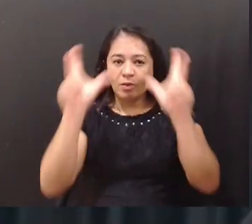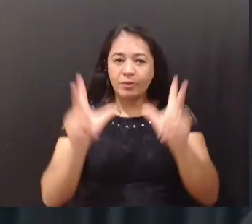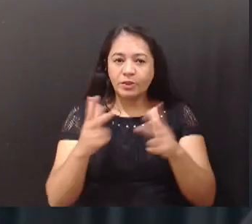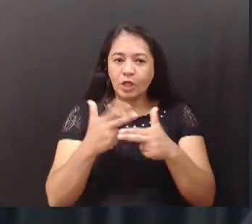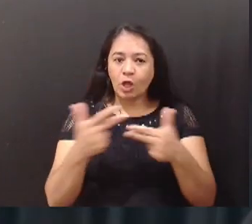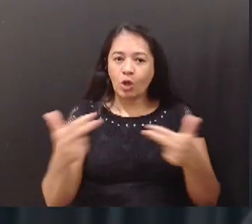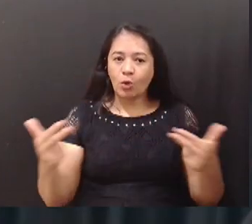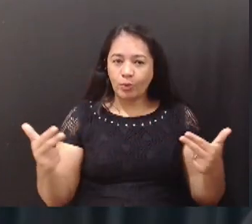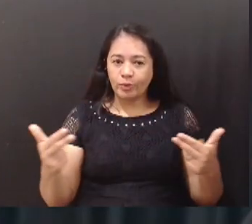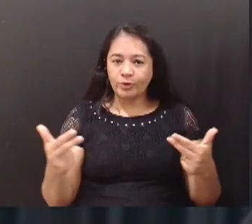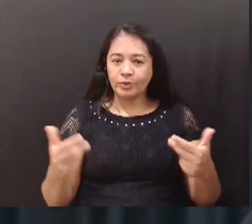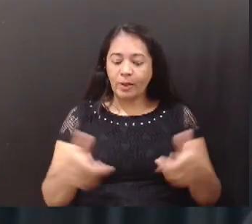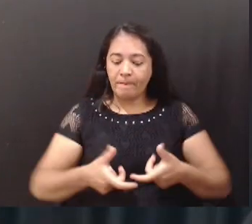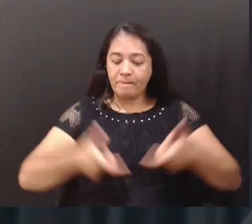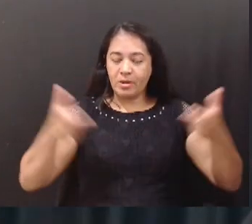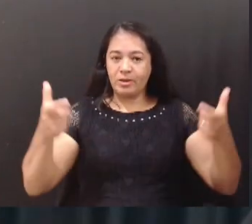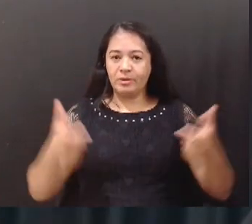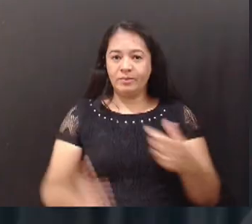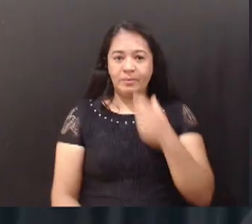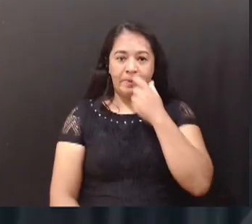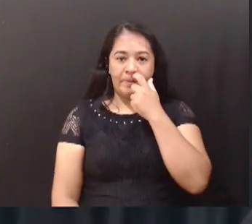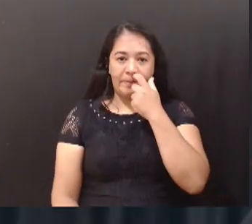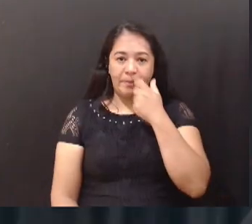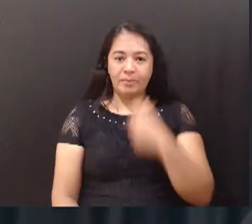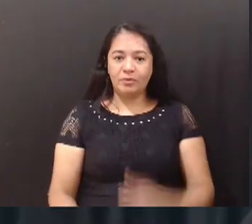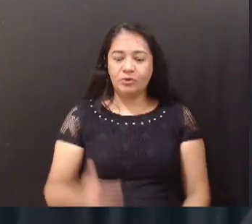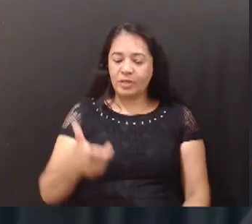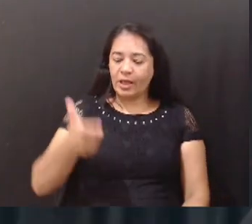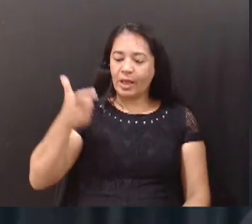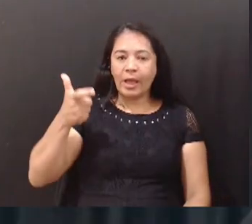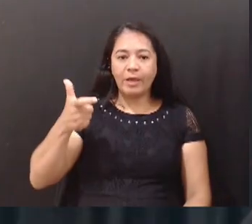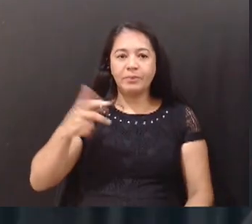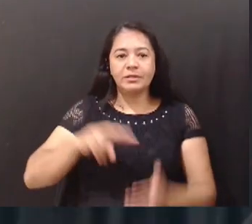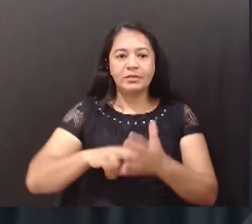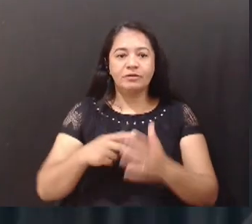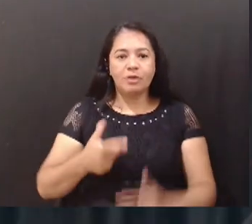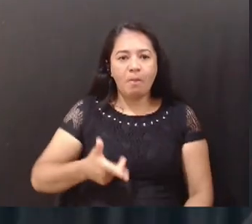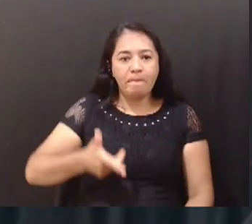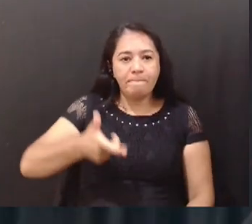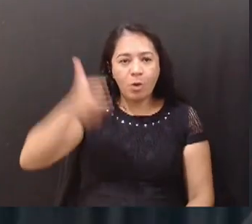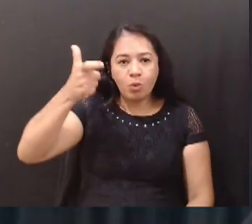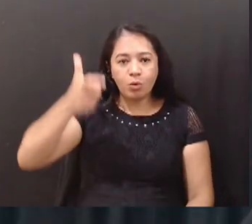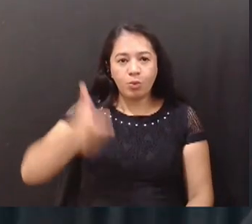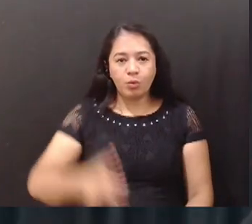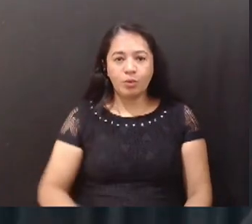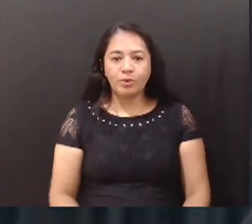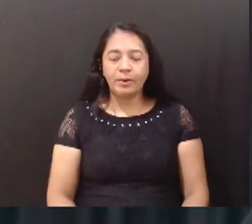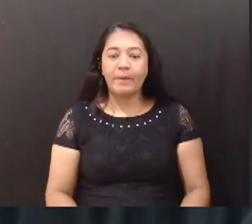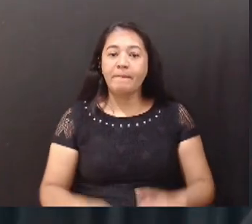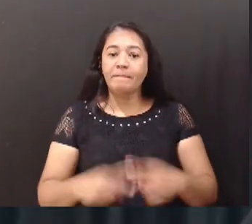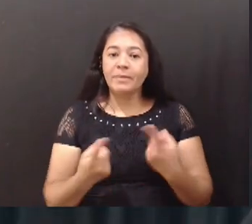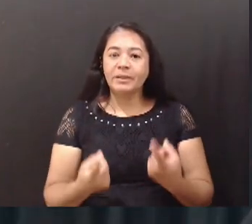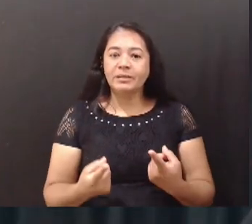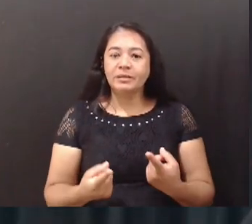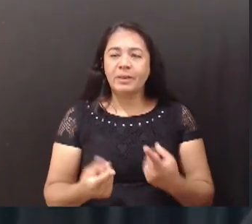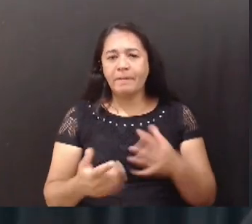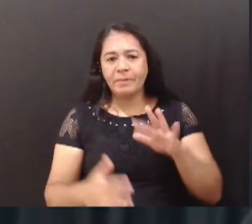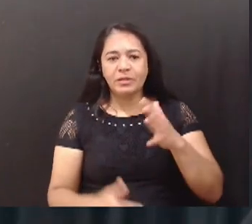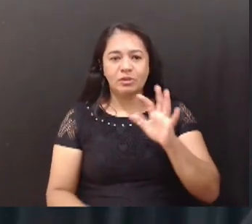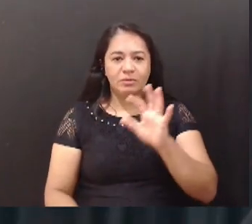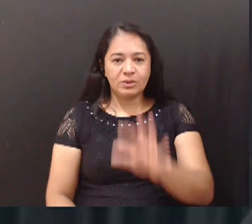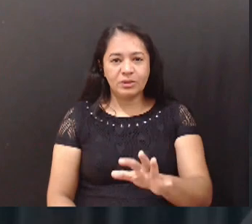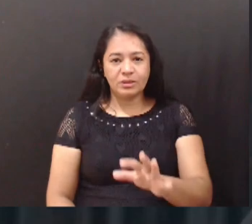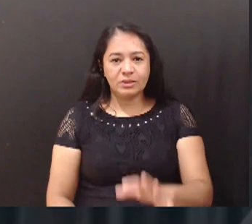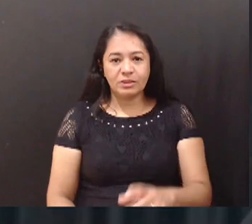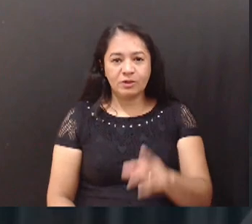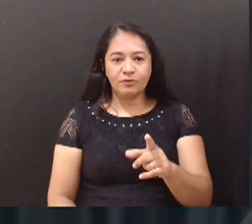O gatilho na arma é o tiro, né? Isso, você engatilha para disparar. Exato. Então, é mais ou menos isso. Se você está